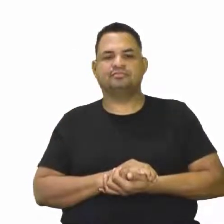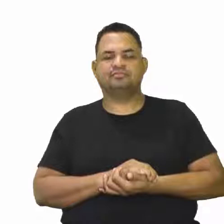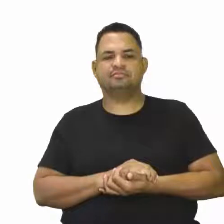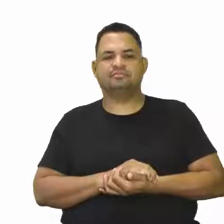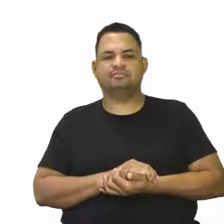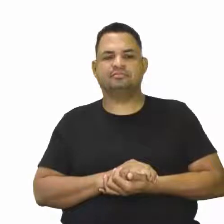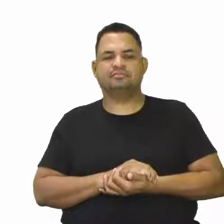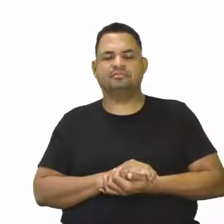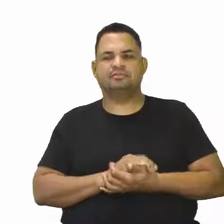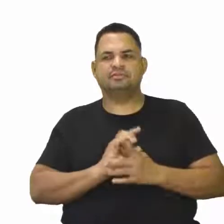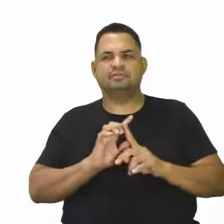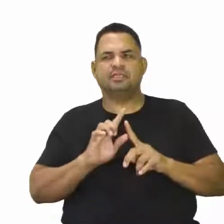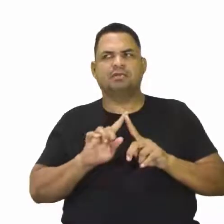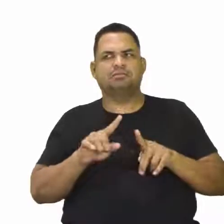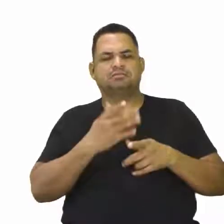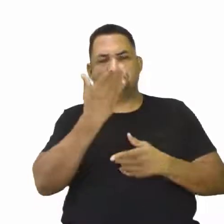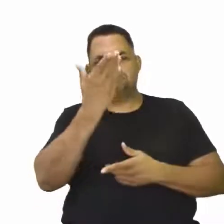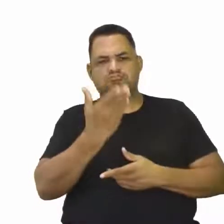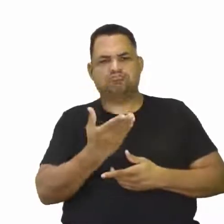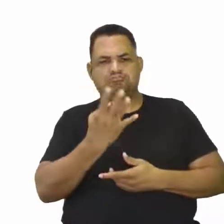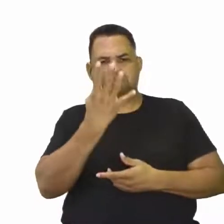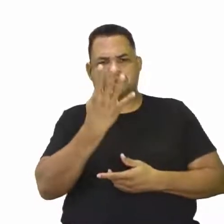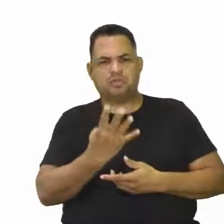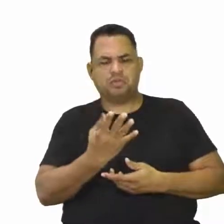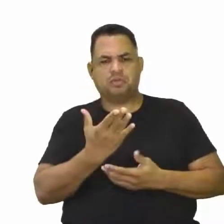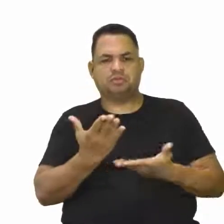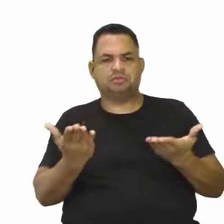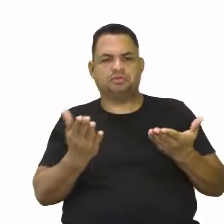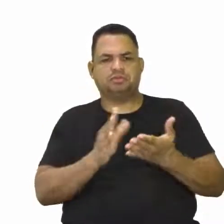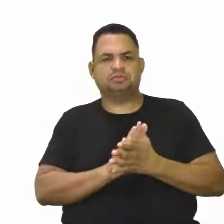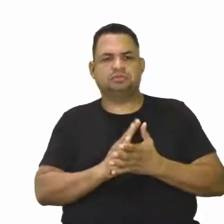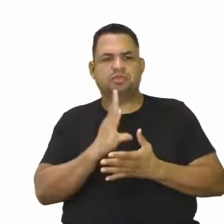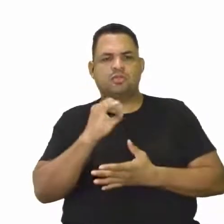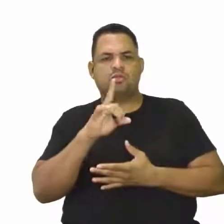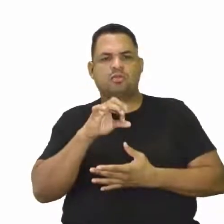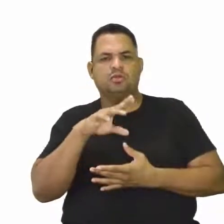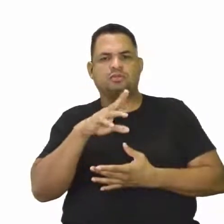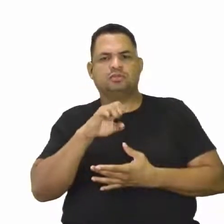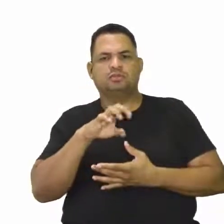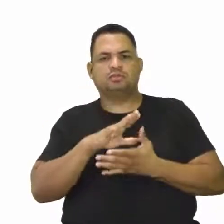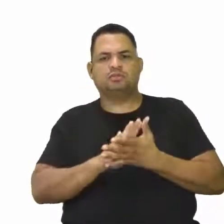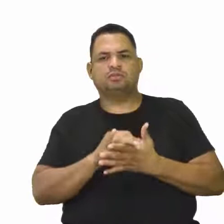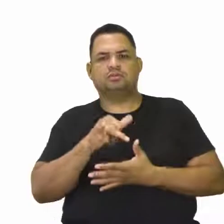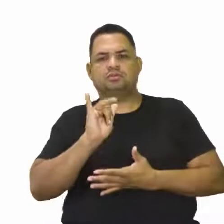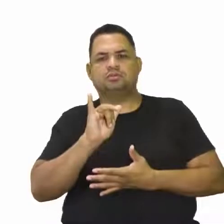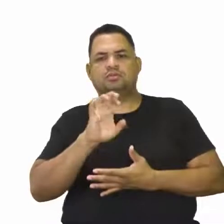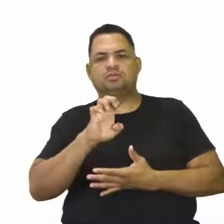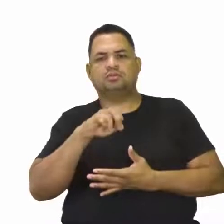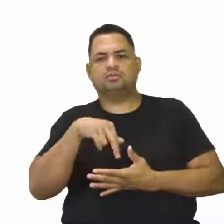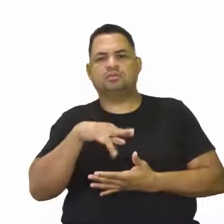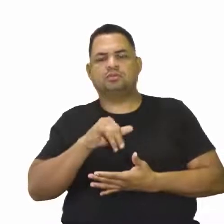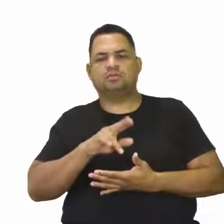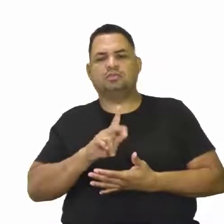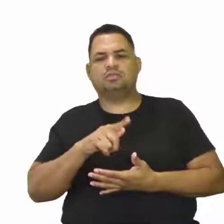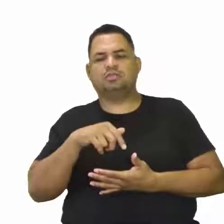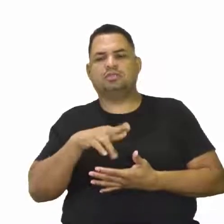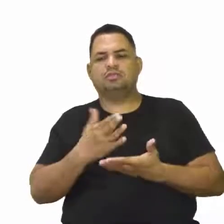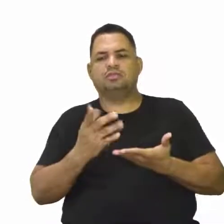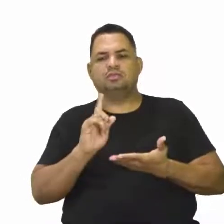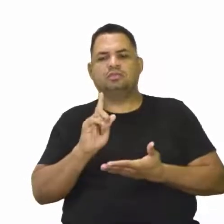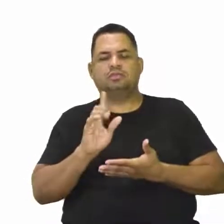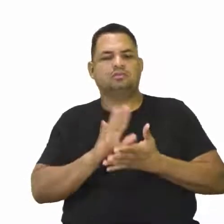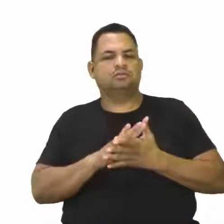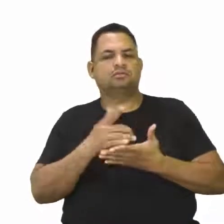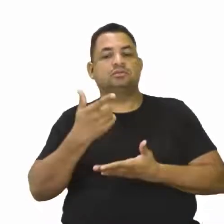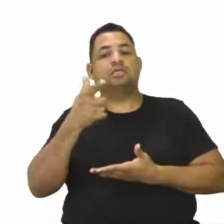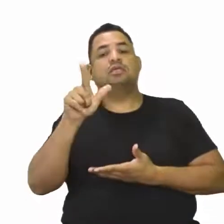outra questão. Ah, professora, só são essas 4 ali na copulativas i, e, ni, que? Não, não são só elas.